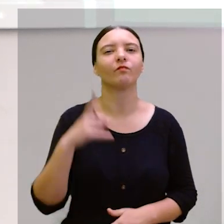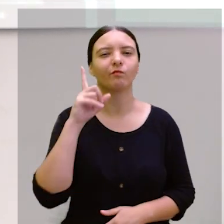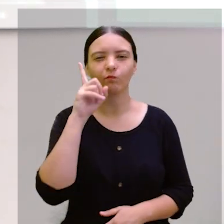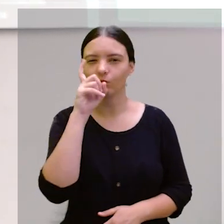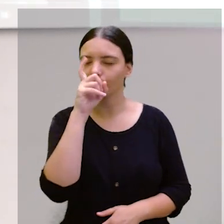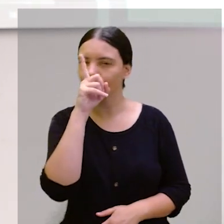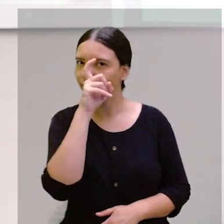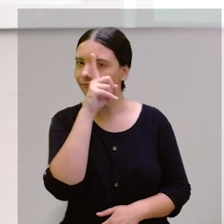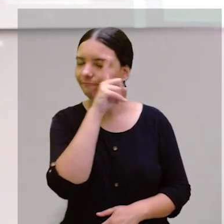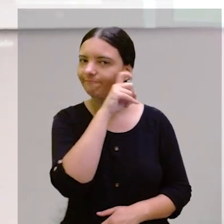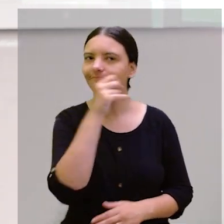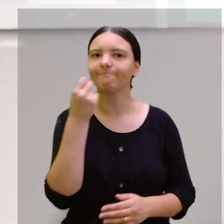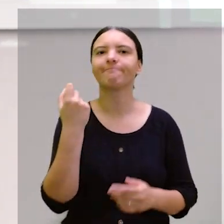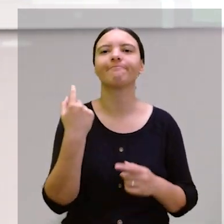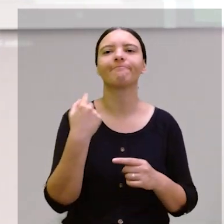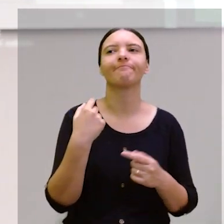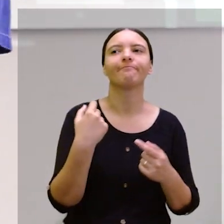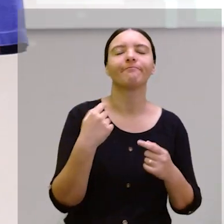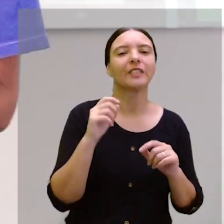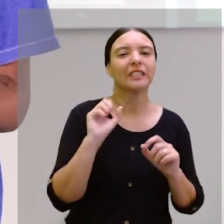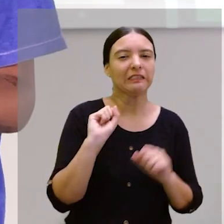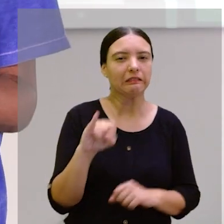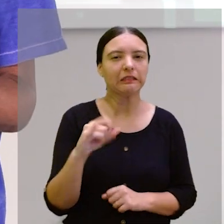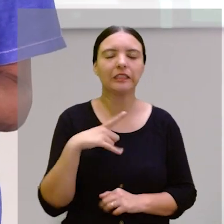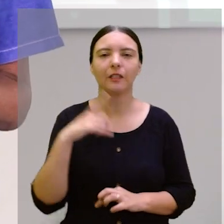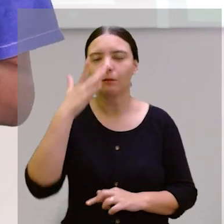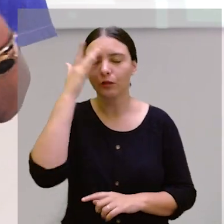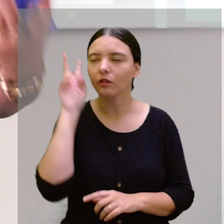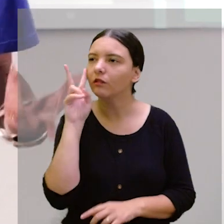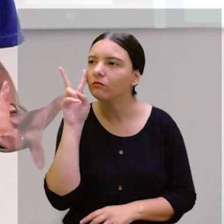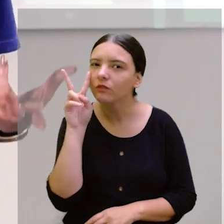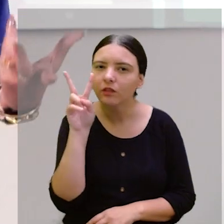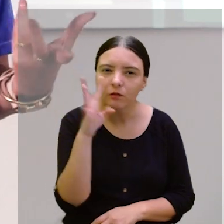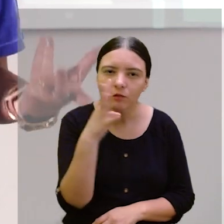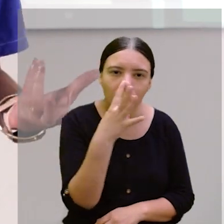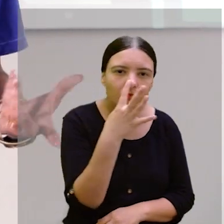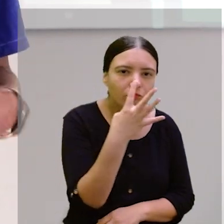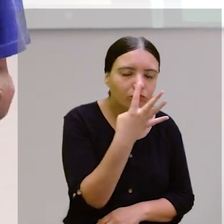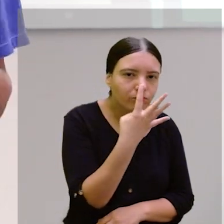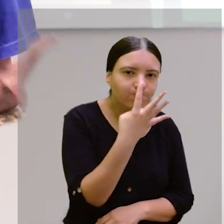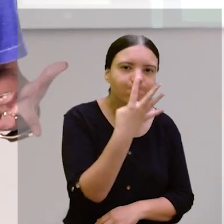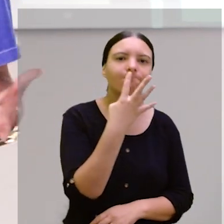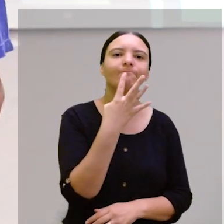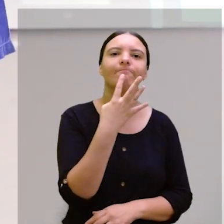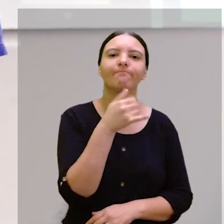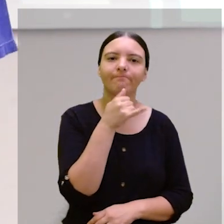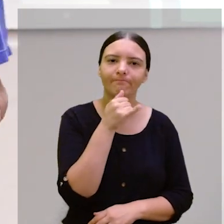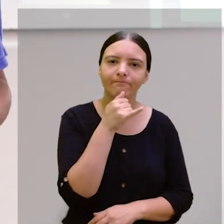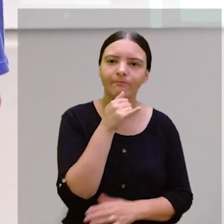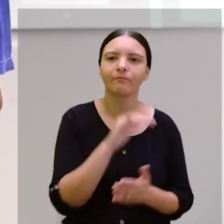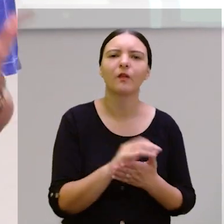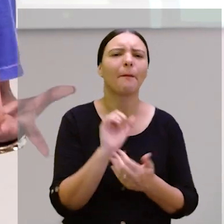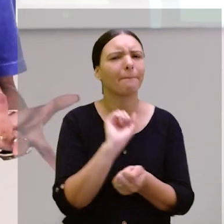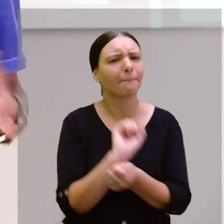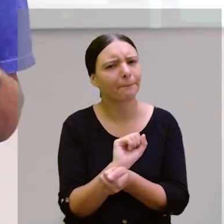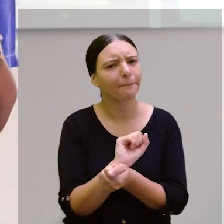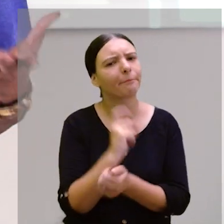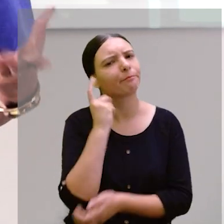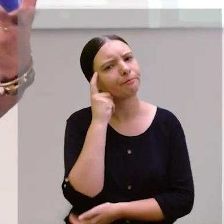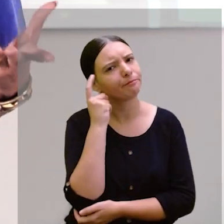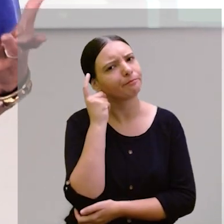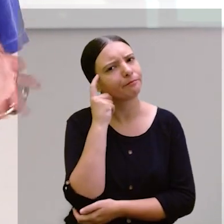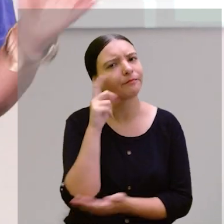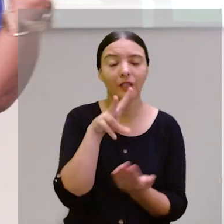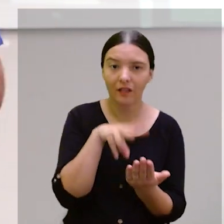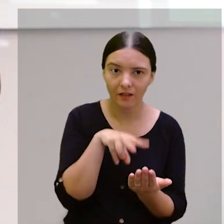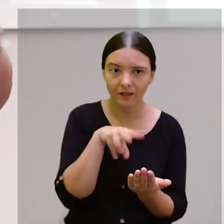Dificuldade de encarar atividades contemplativas. O que é atividade contemplativa? Bestagem, gente. Parar, ficar pensando na vida,